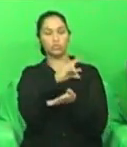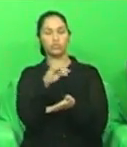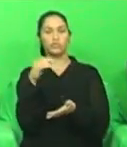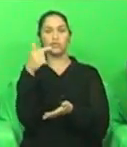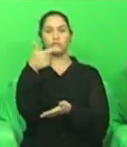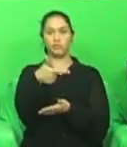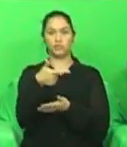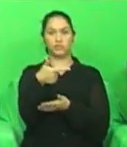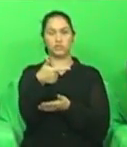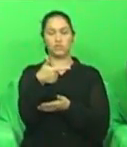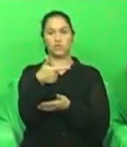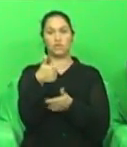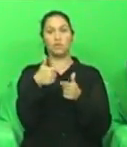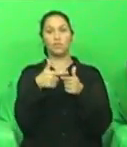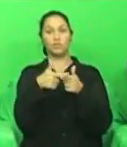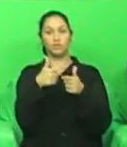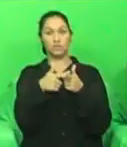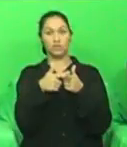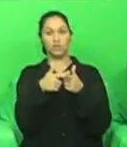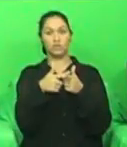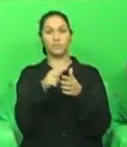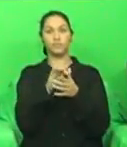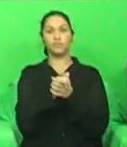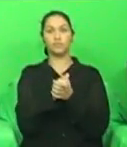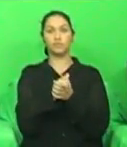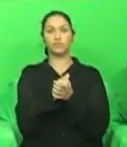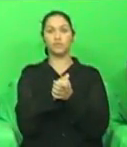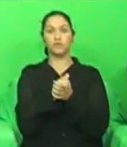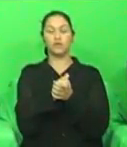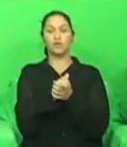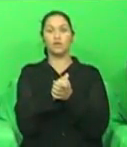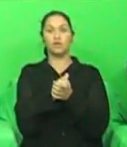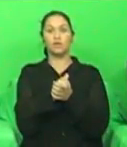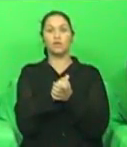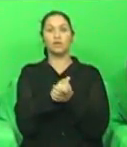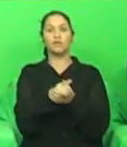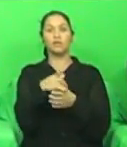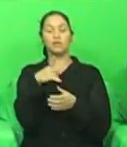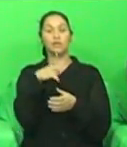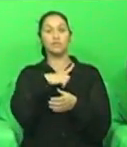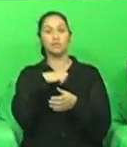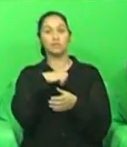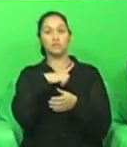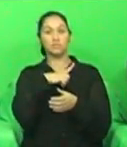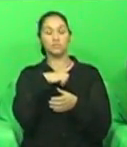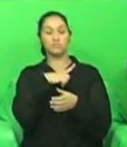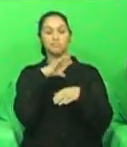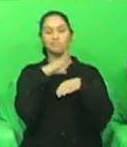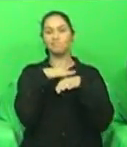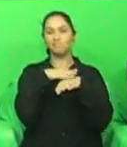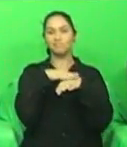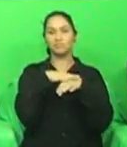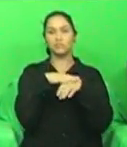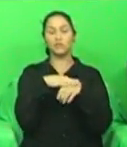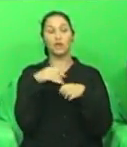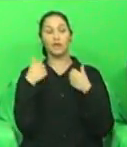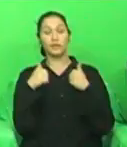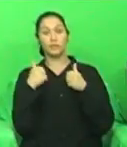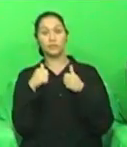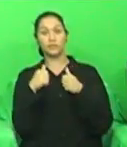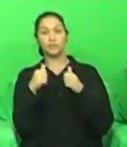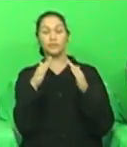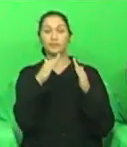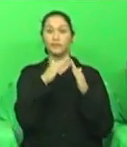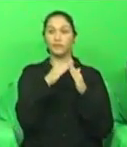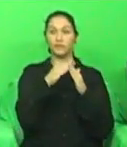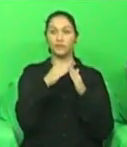razão de estar em tratamento de saúde conforme artigo 85 parágrafo único do regimento interno a oportunidade de renovar o meu